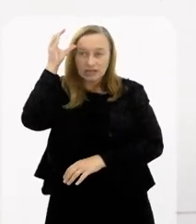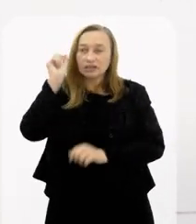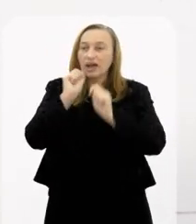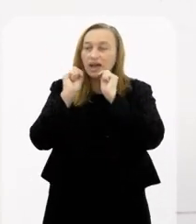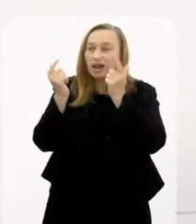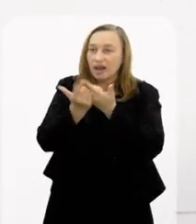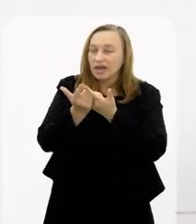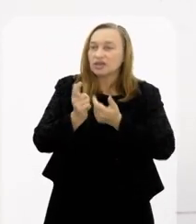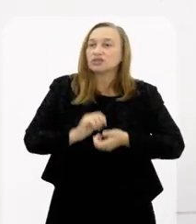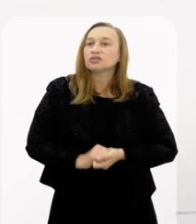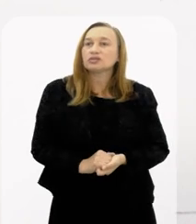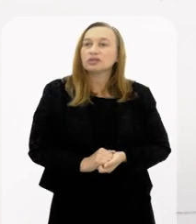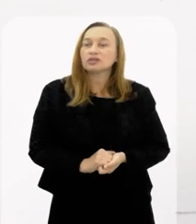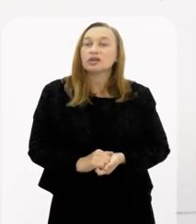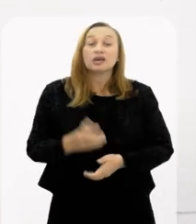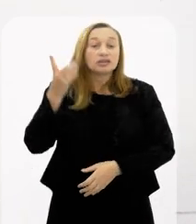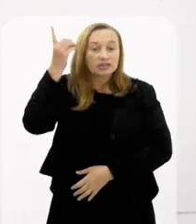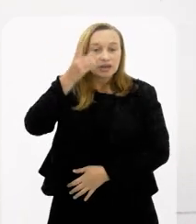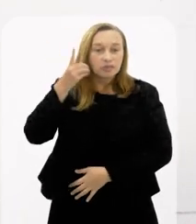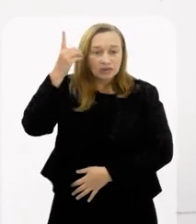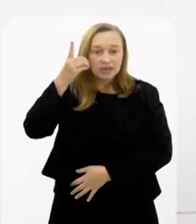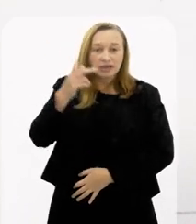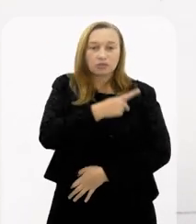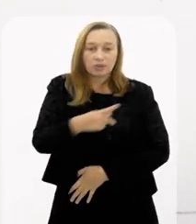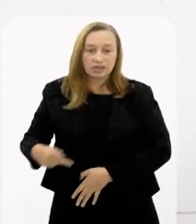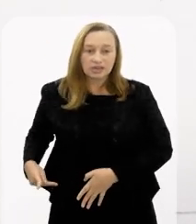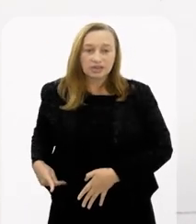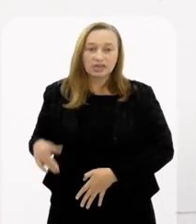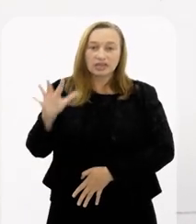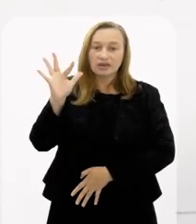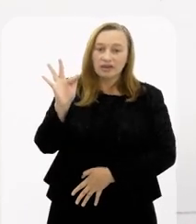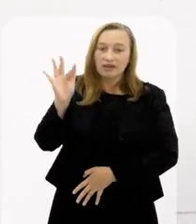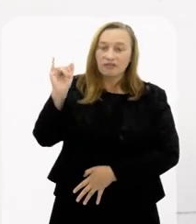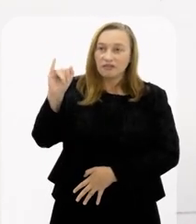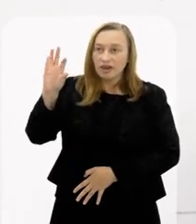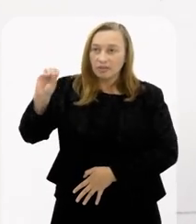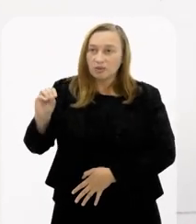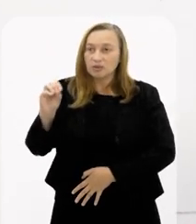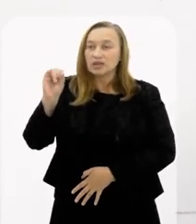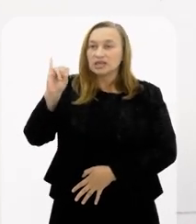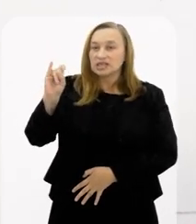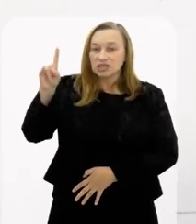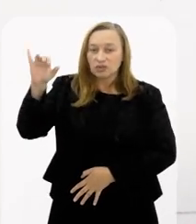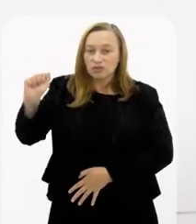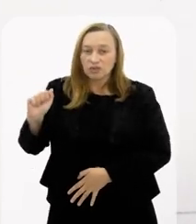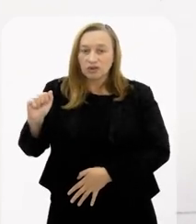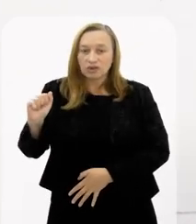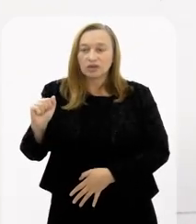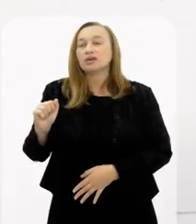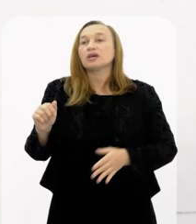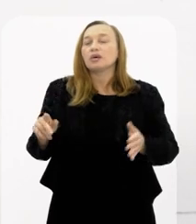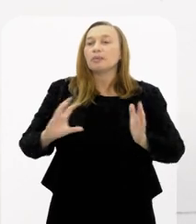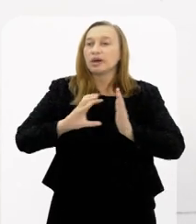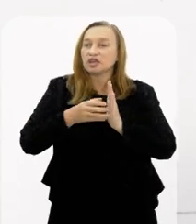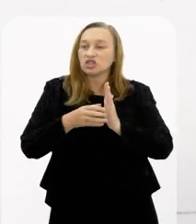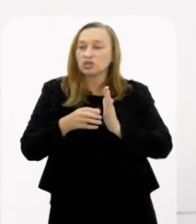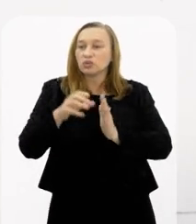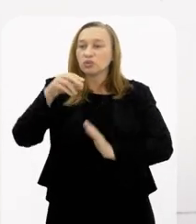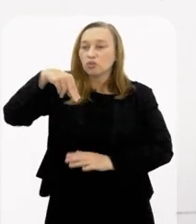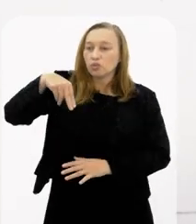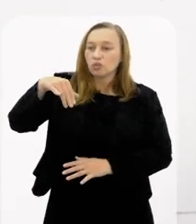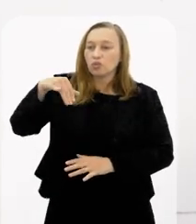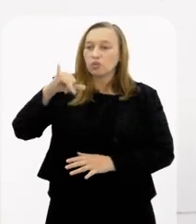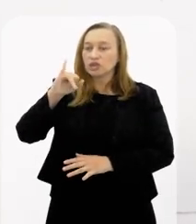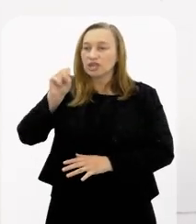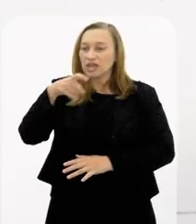alerge que é presidida pelo Deputado Fábio Silva da do partido União Brasil Bom vamos lá vamos ao nosso tema vamos